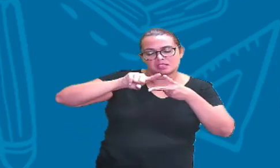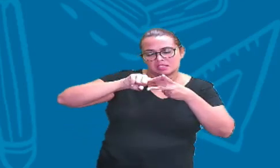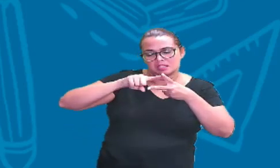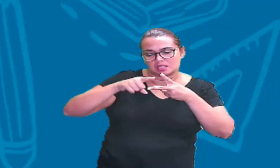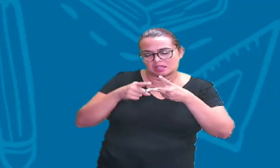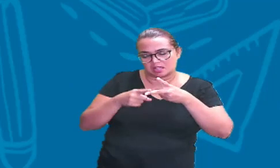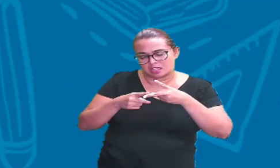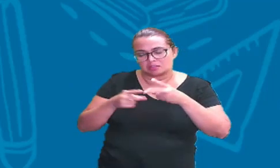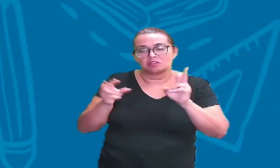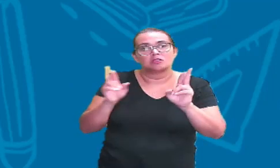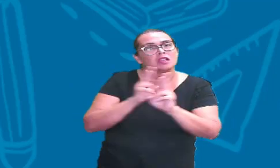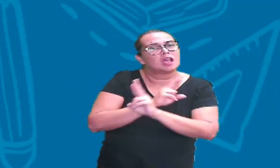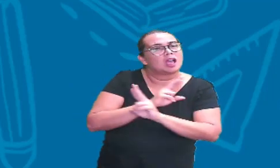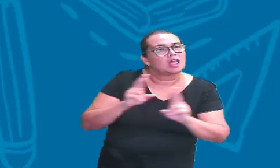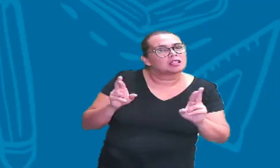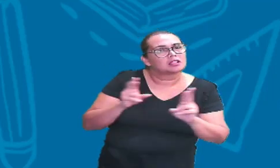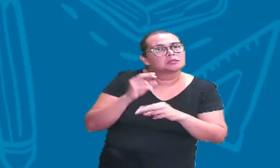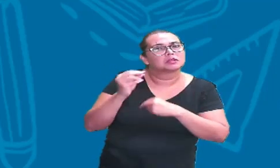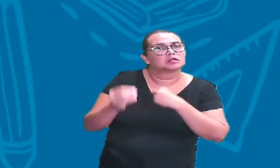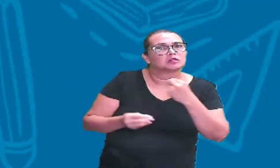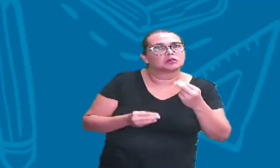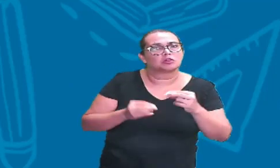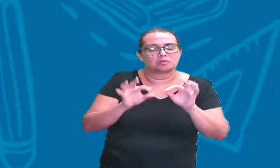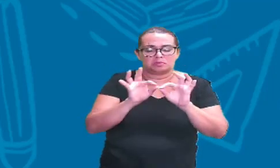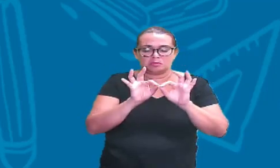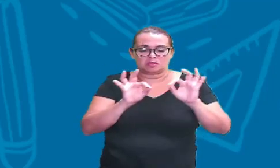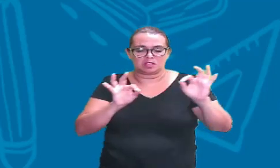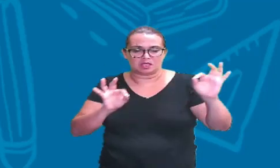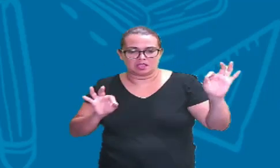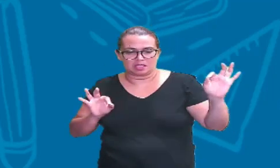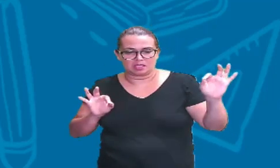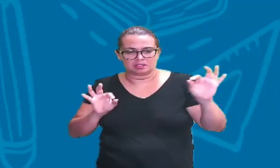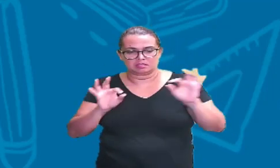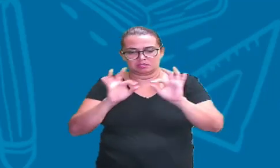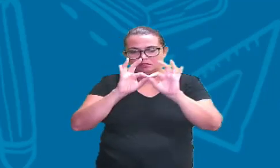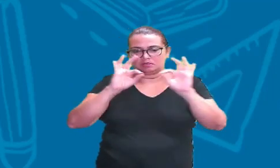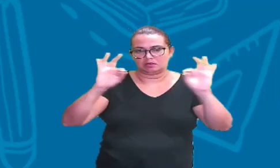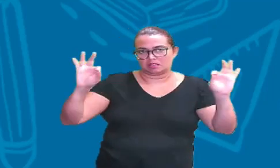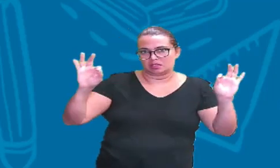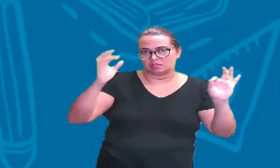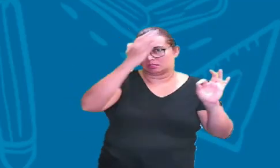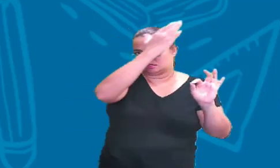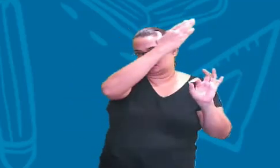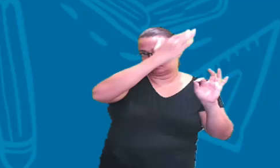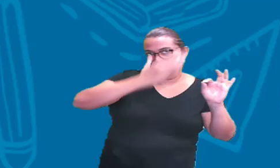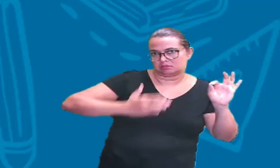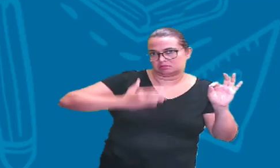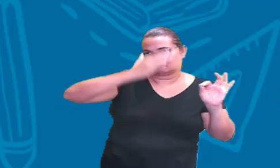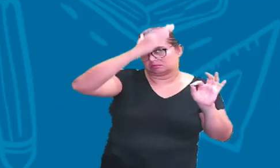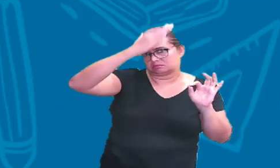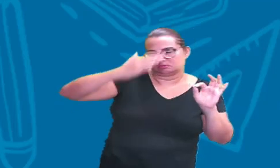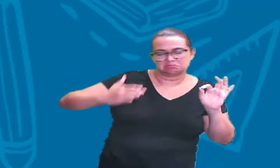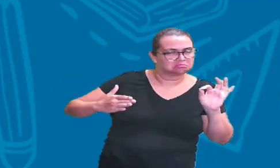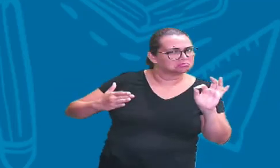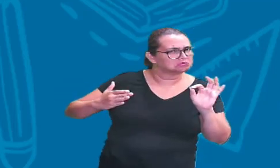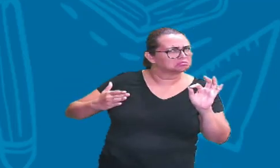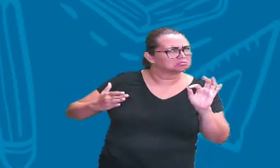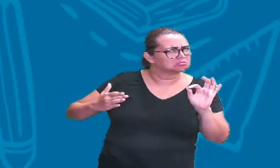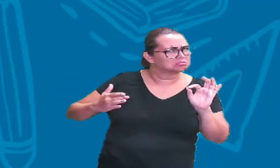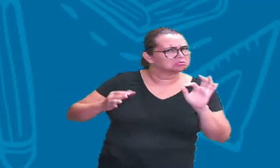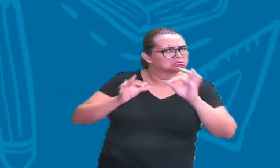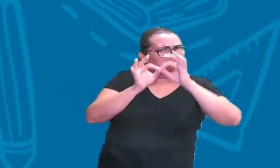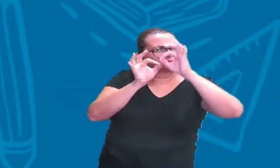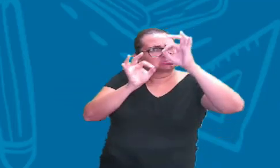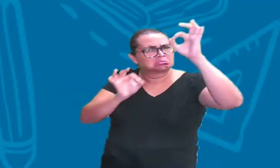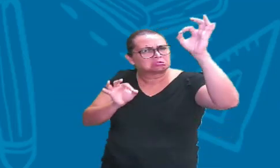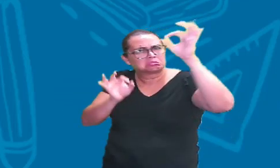retas paralelas cortadas por duas transversais, tá certo? Então, é um conteúdo que eu